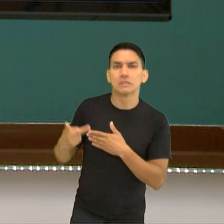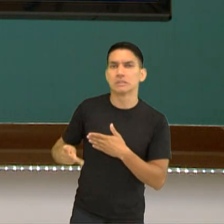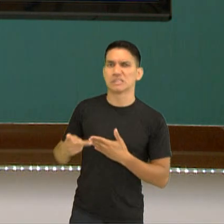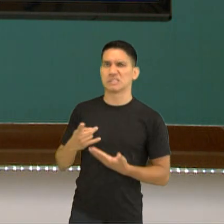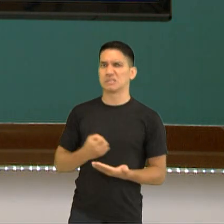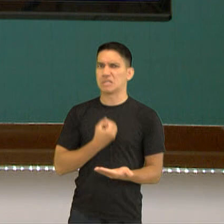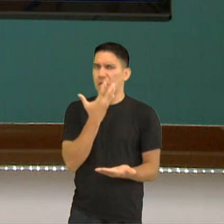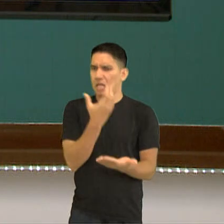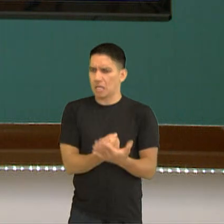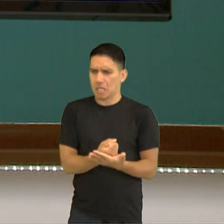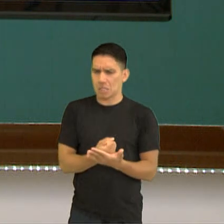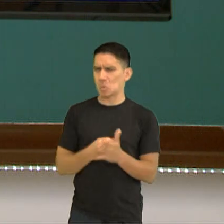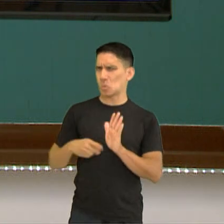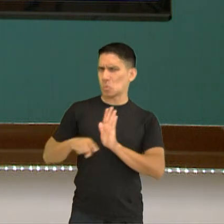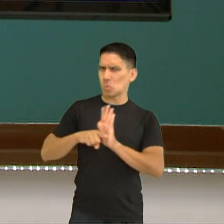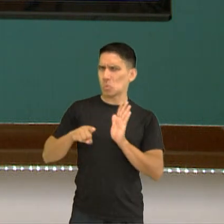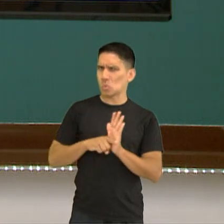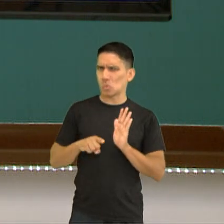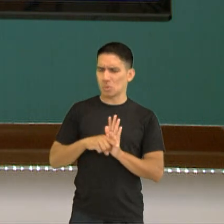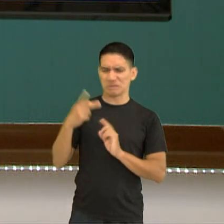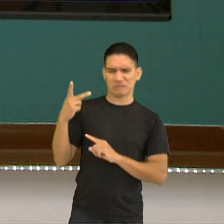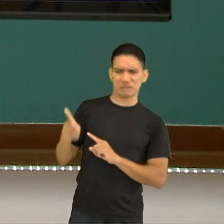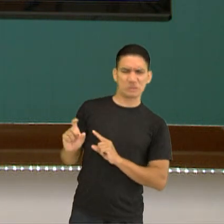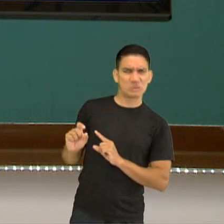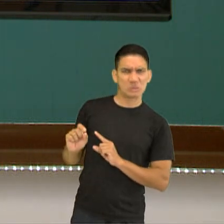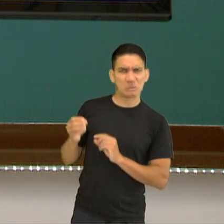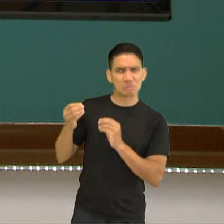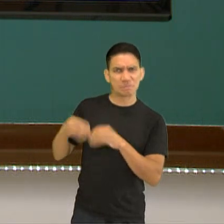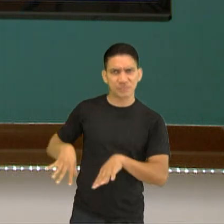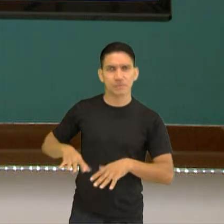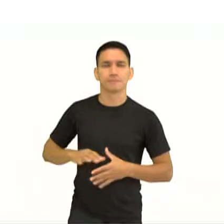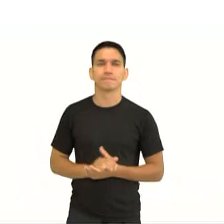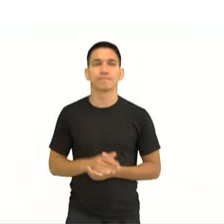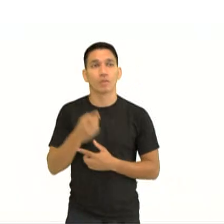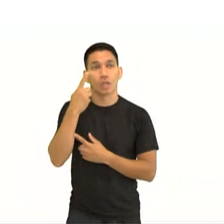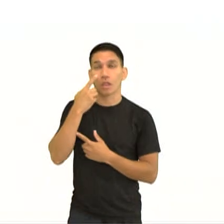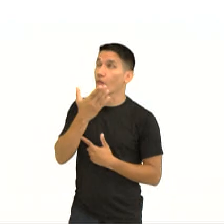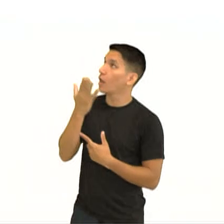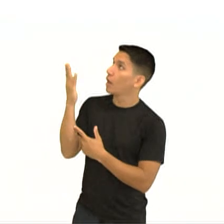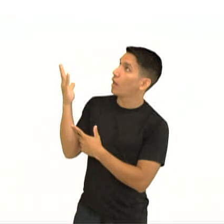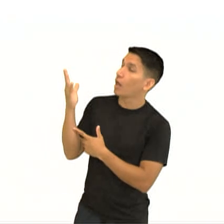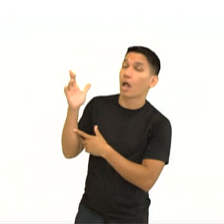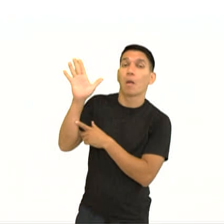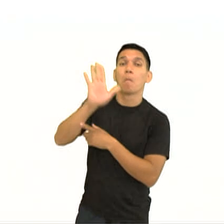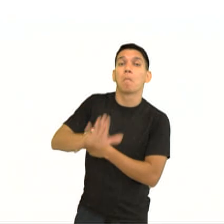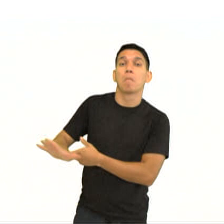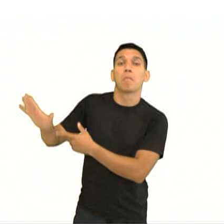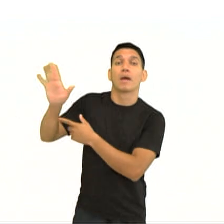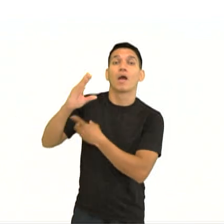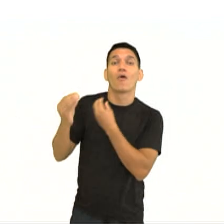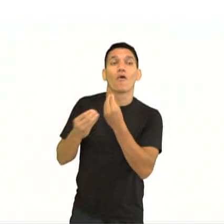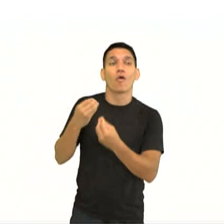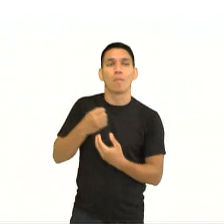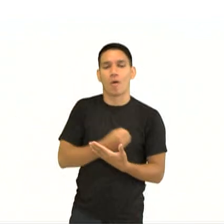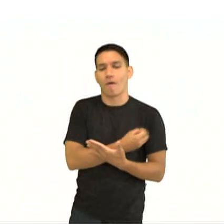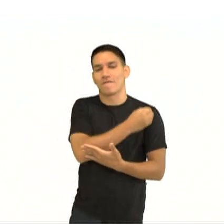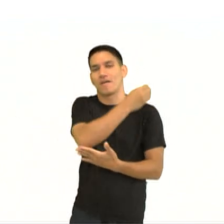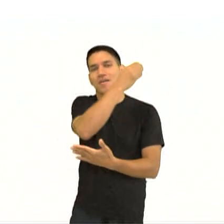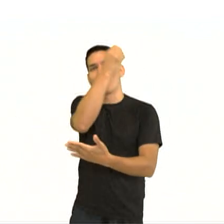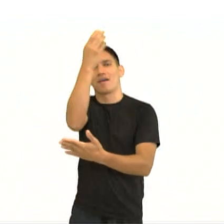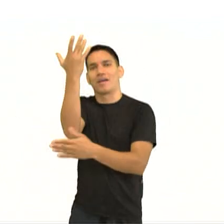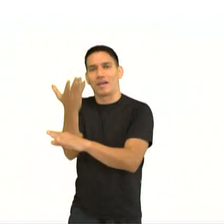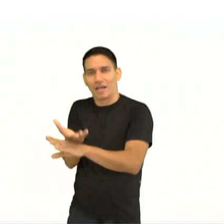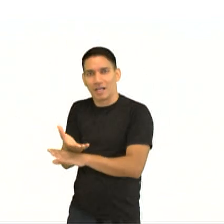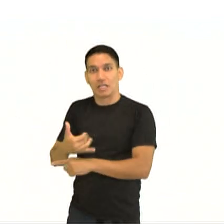biografia de Aristóteles, tá? Então vejam aqui, a gente tem um mapa que representa justamente essa viagem que aos